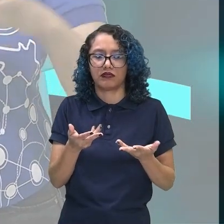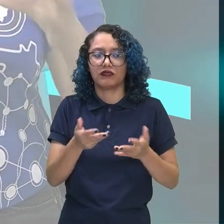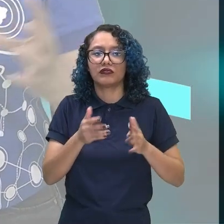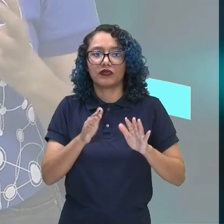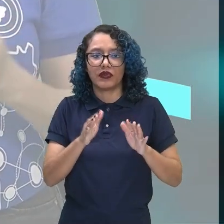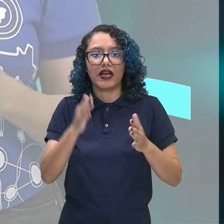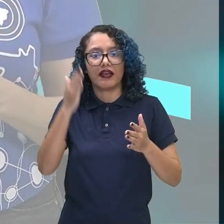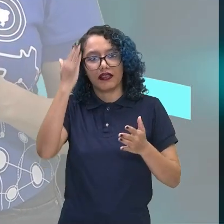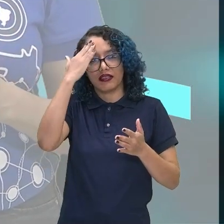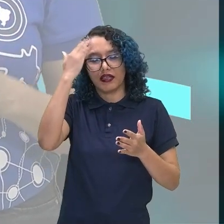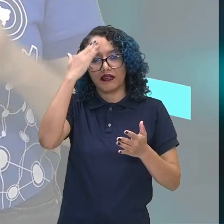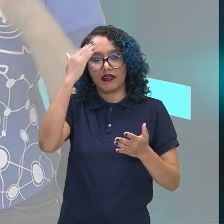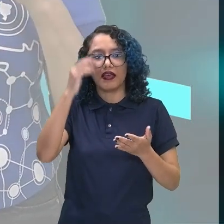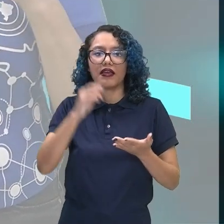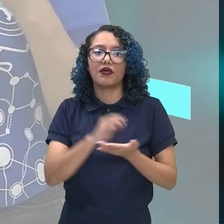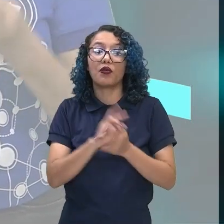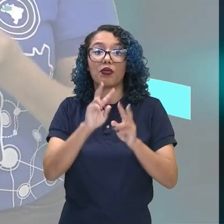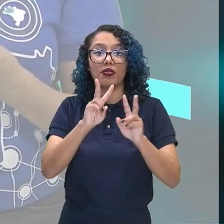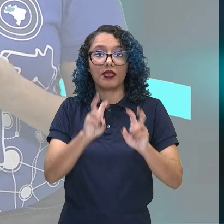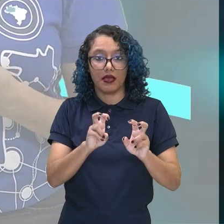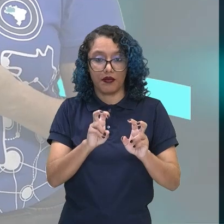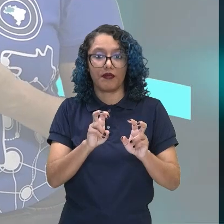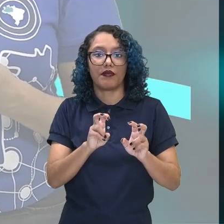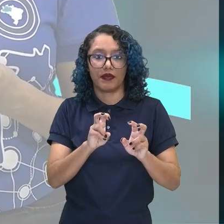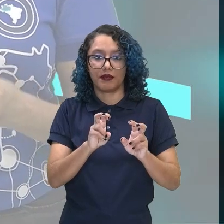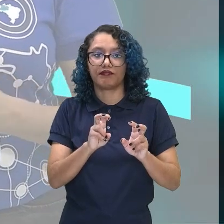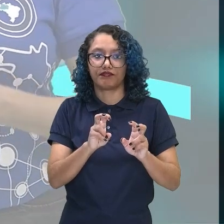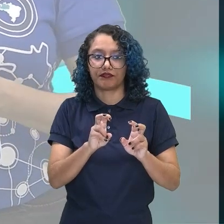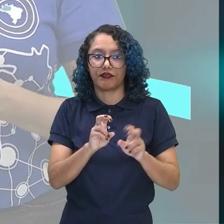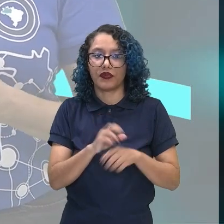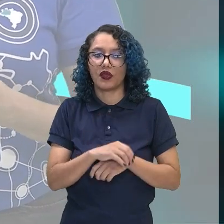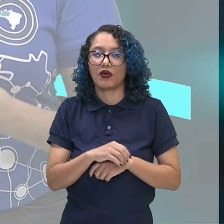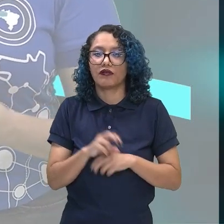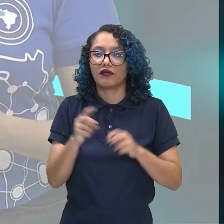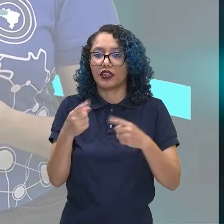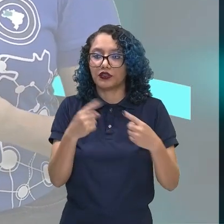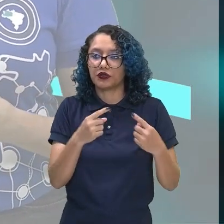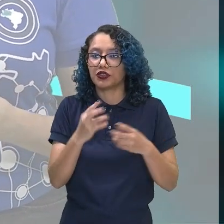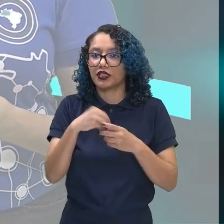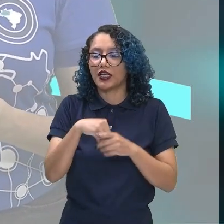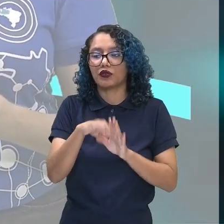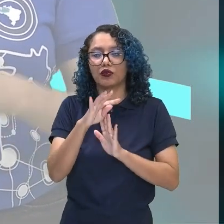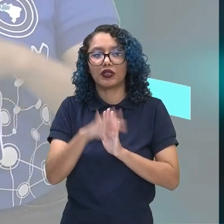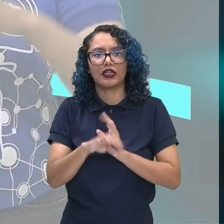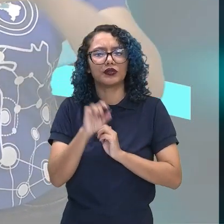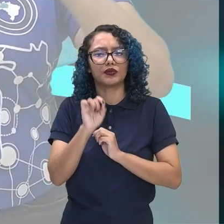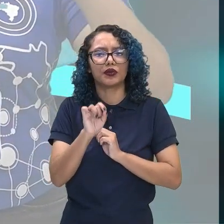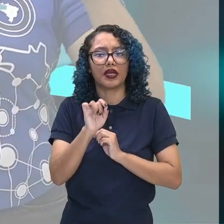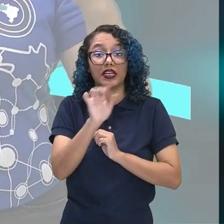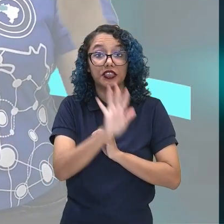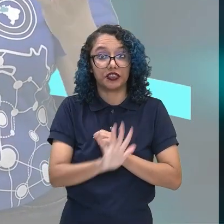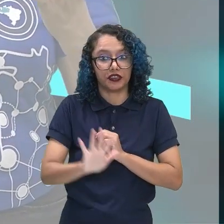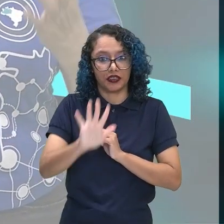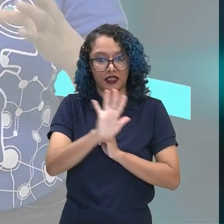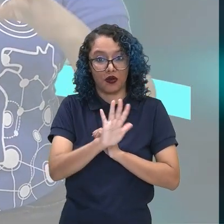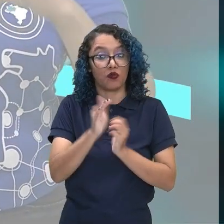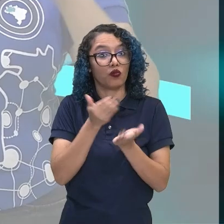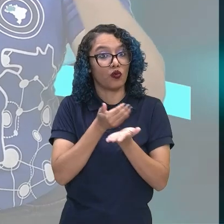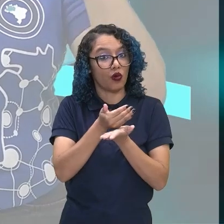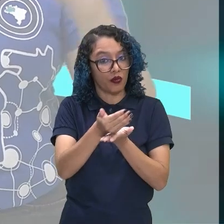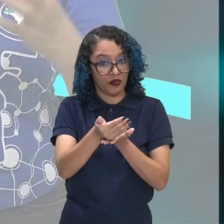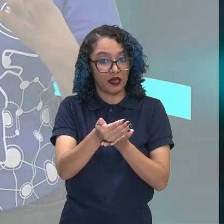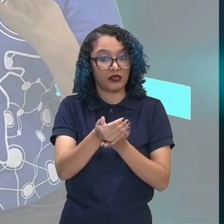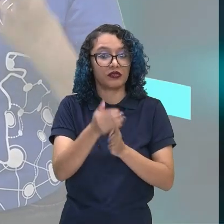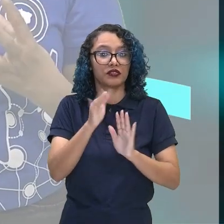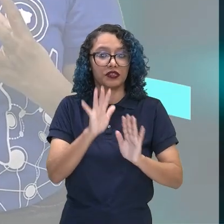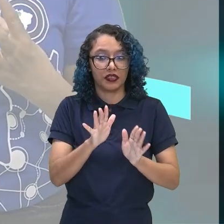do que está acontecendo dentro desse ou do texto, né, de modo geral. Só no início ele vai ter já